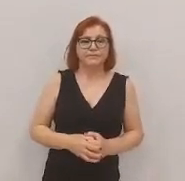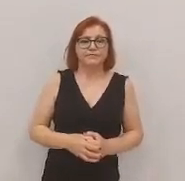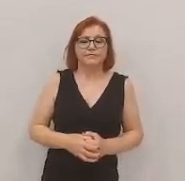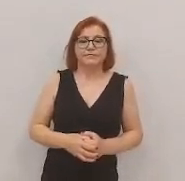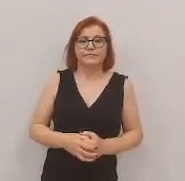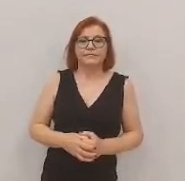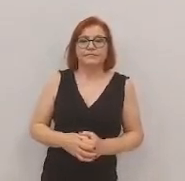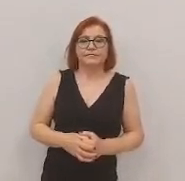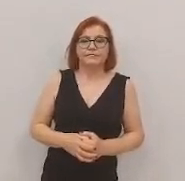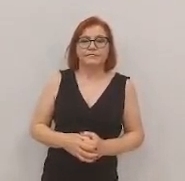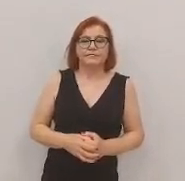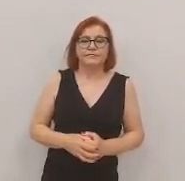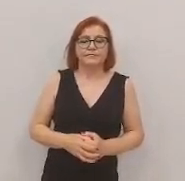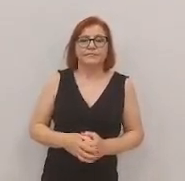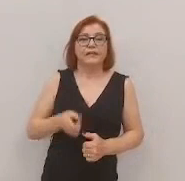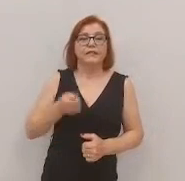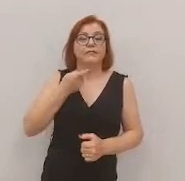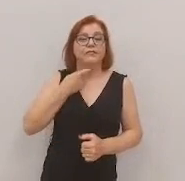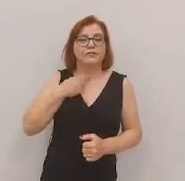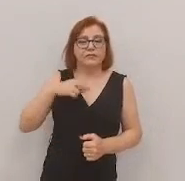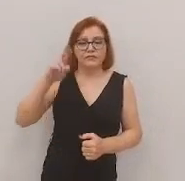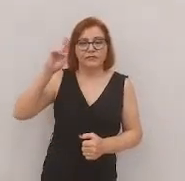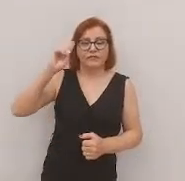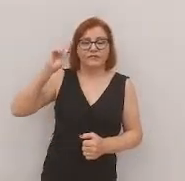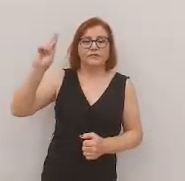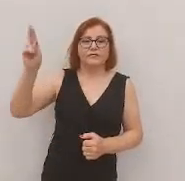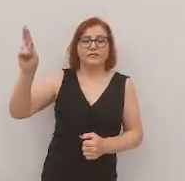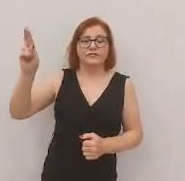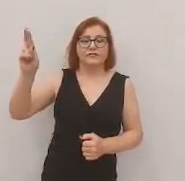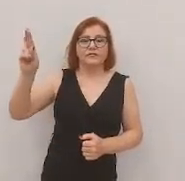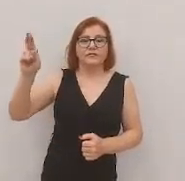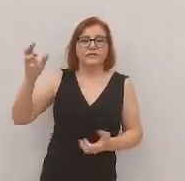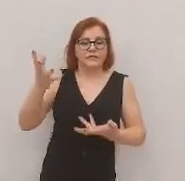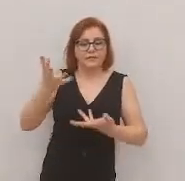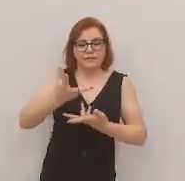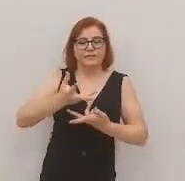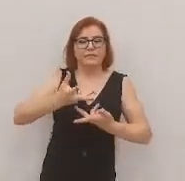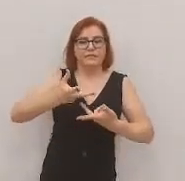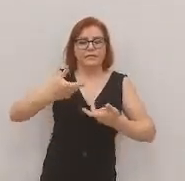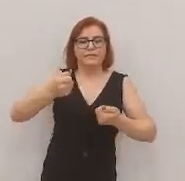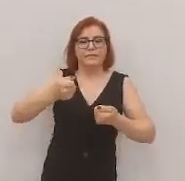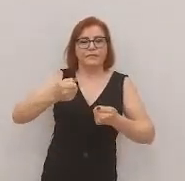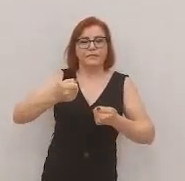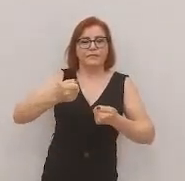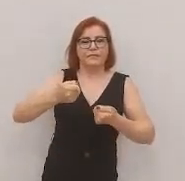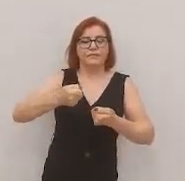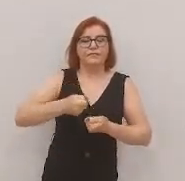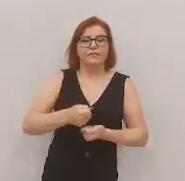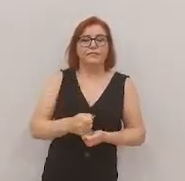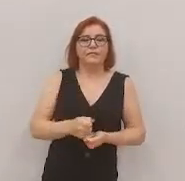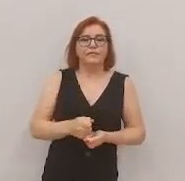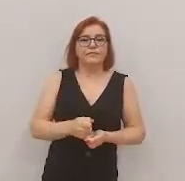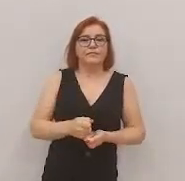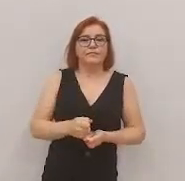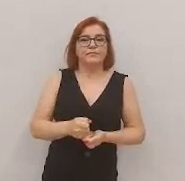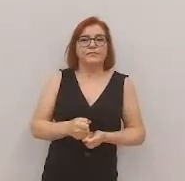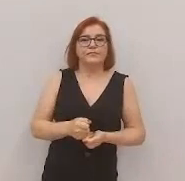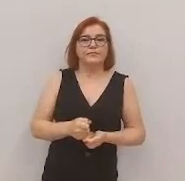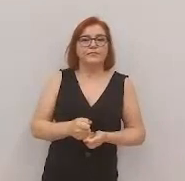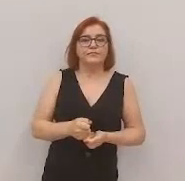mas a vontade do Senhor é algo assim maravilhoso. O Senhor nunca deixou a